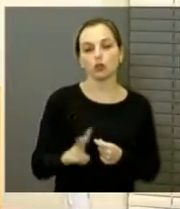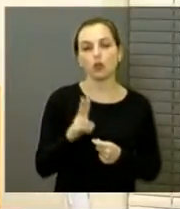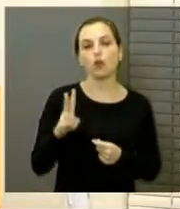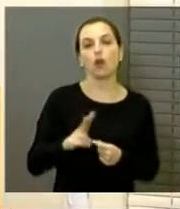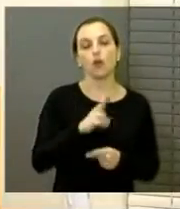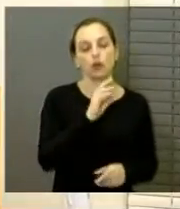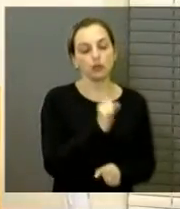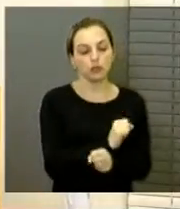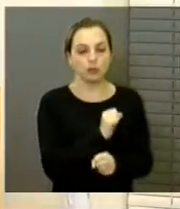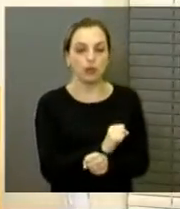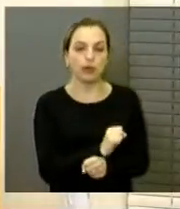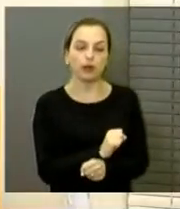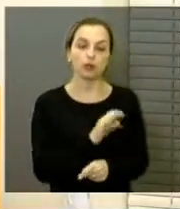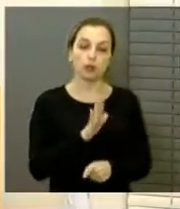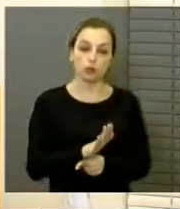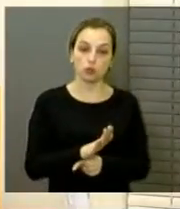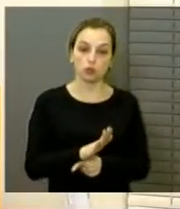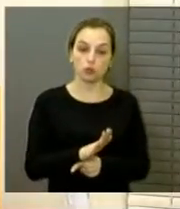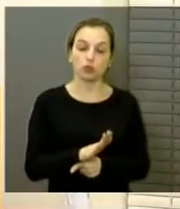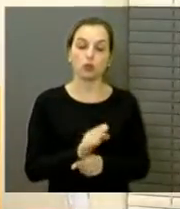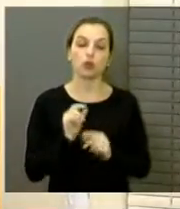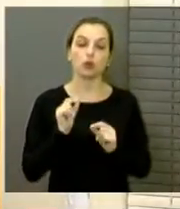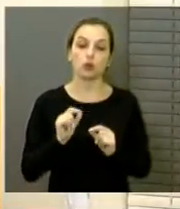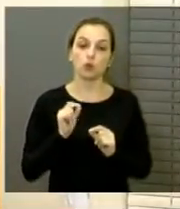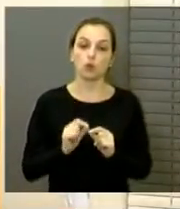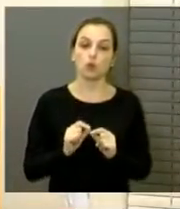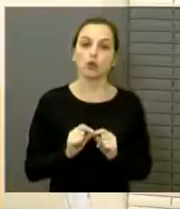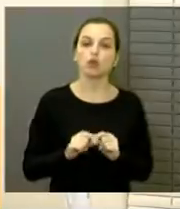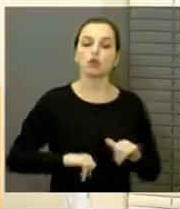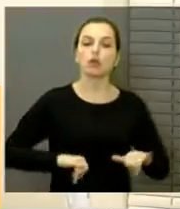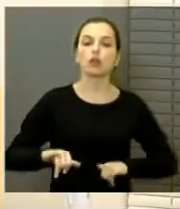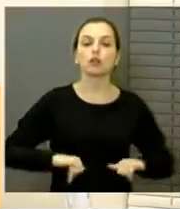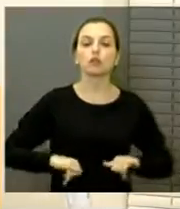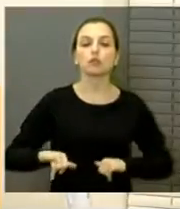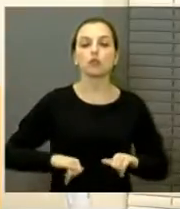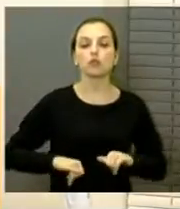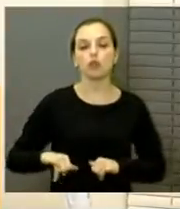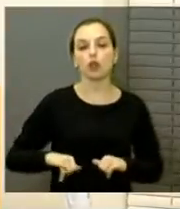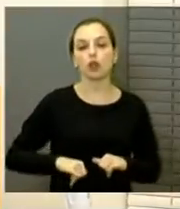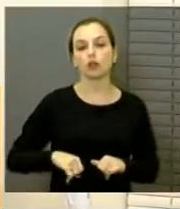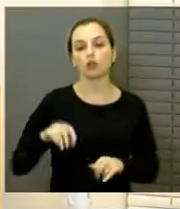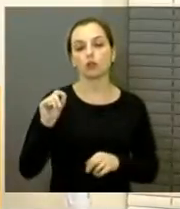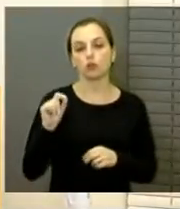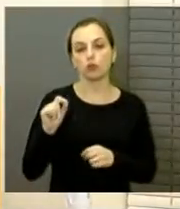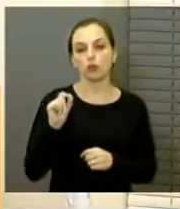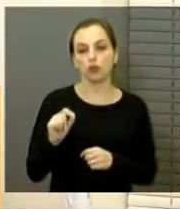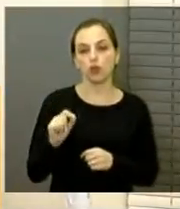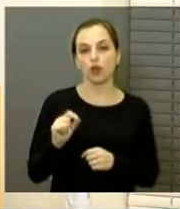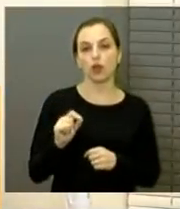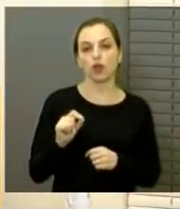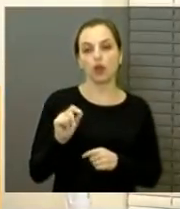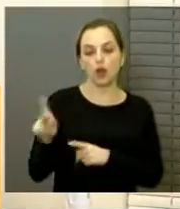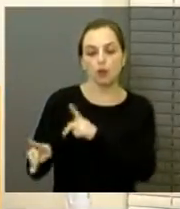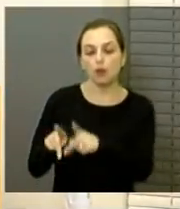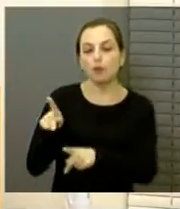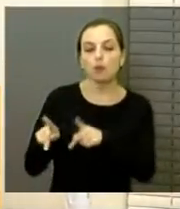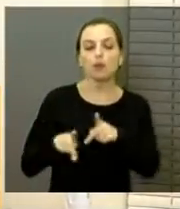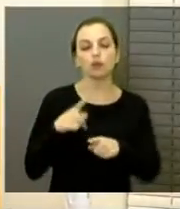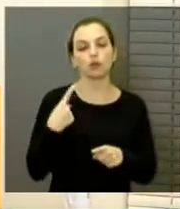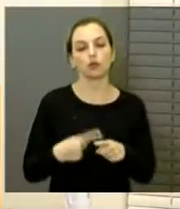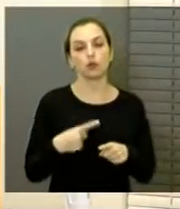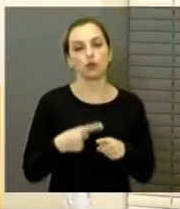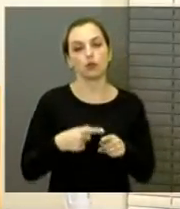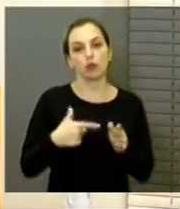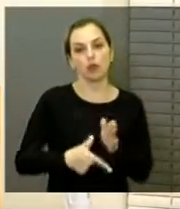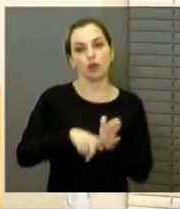possa ajudar. E com isso, com certeza, quem sofre com isso é a população. Porque antes